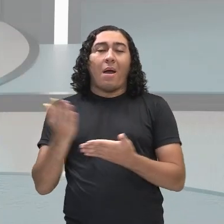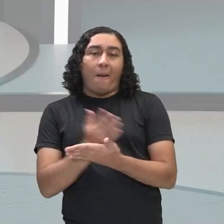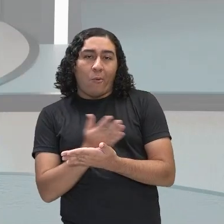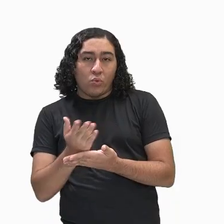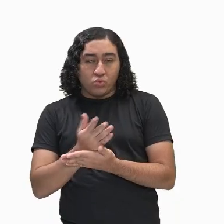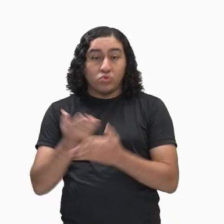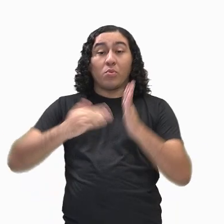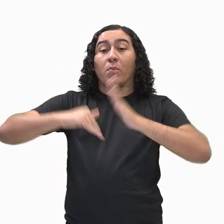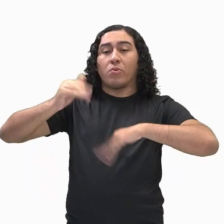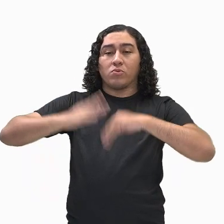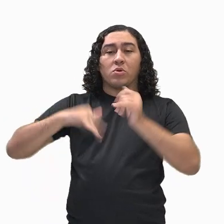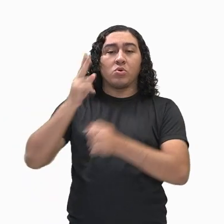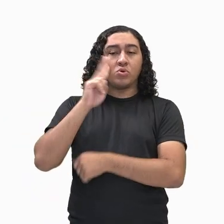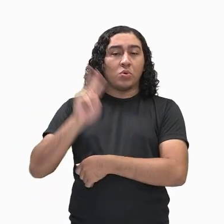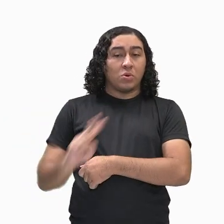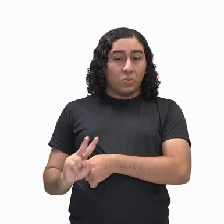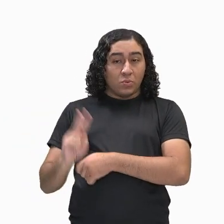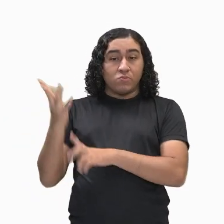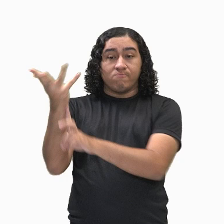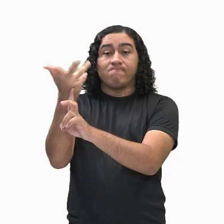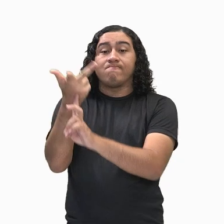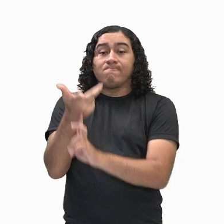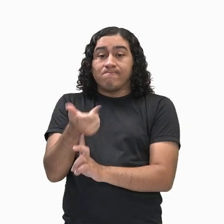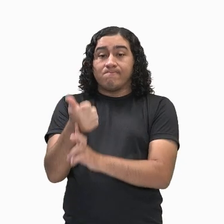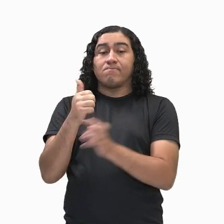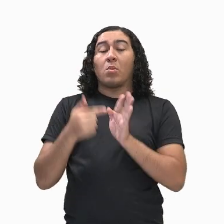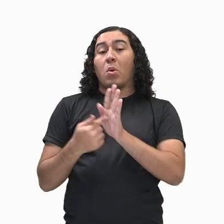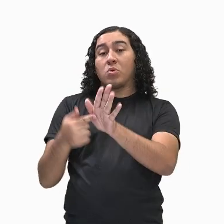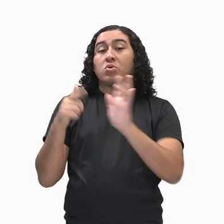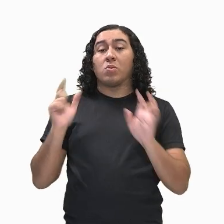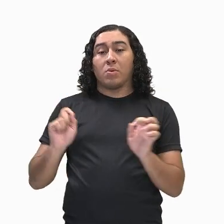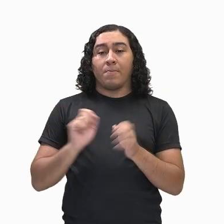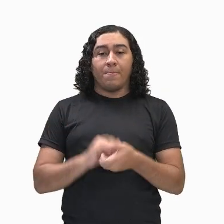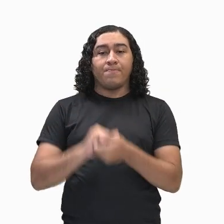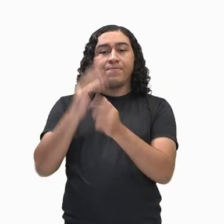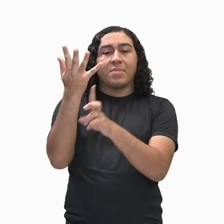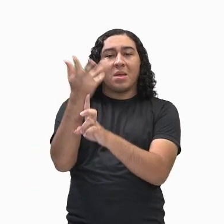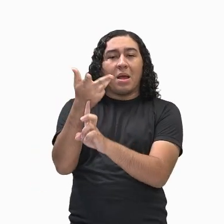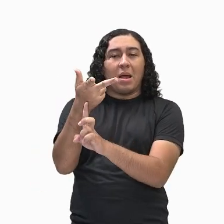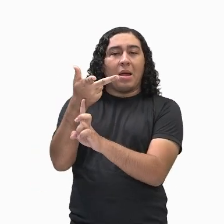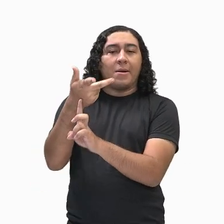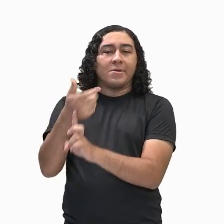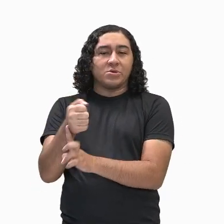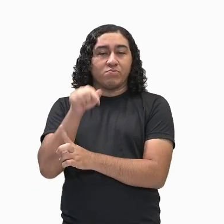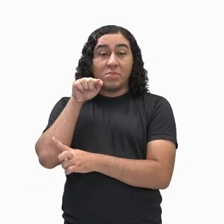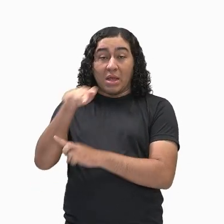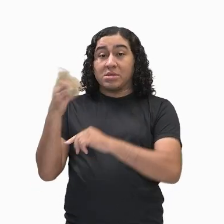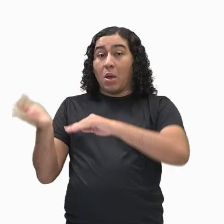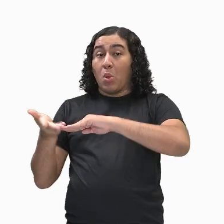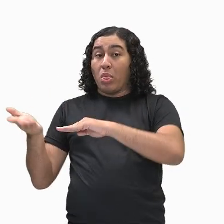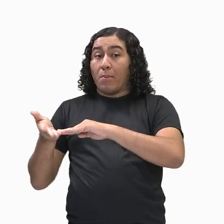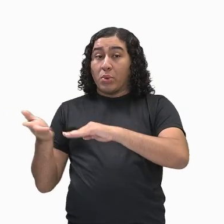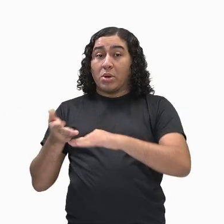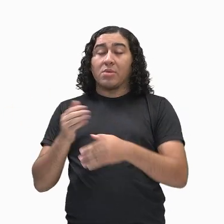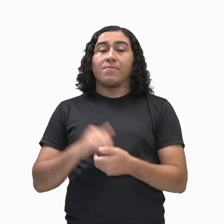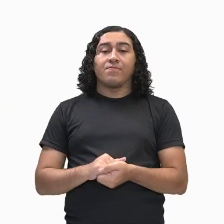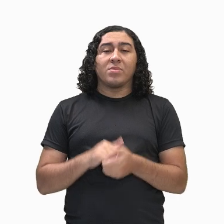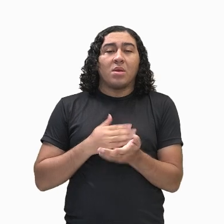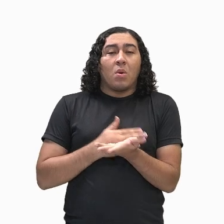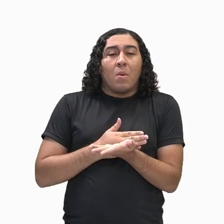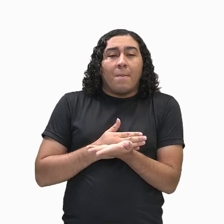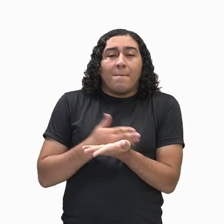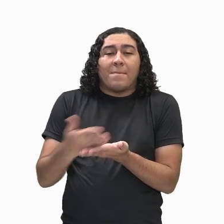de arte, eles apontam que a arte contemporânea começa